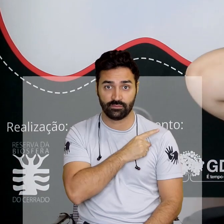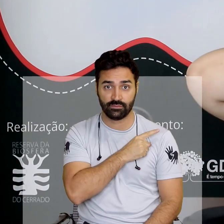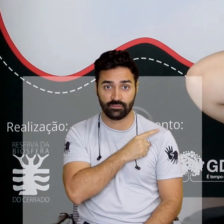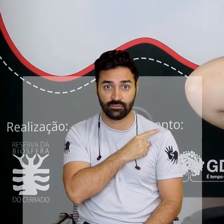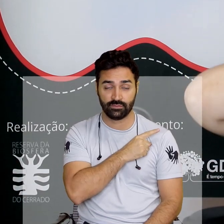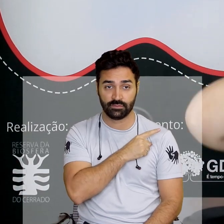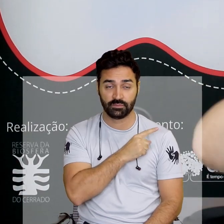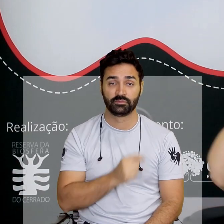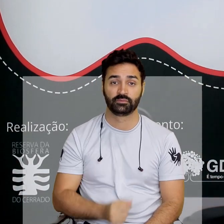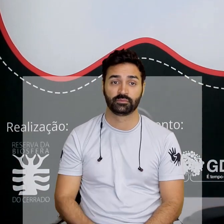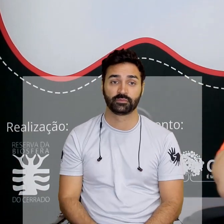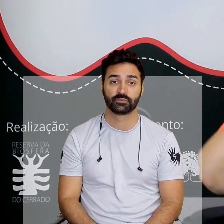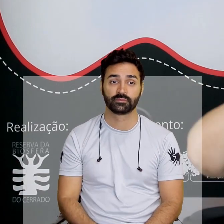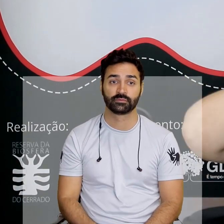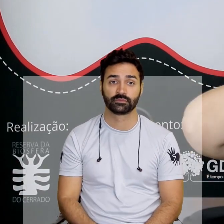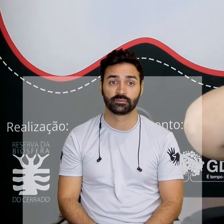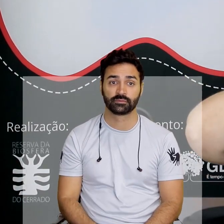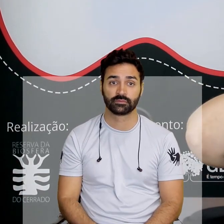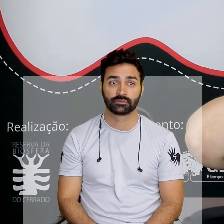mamãe,